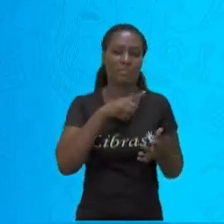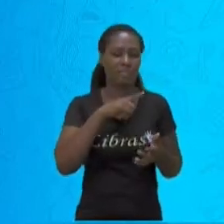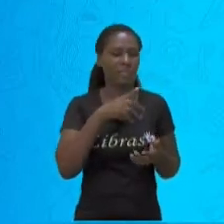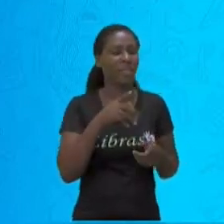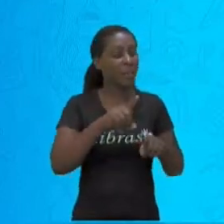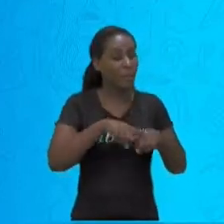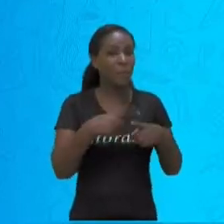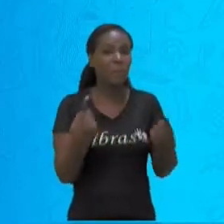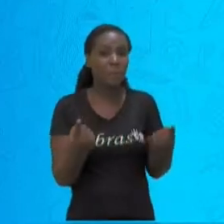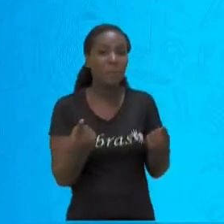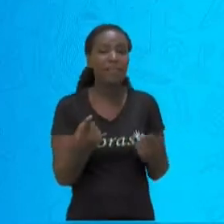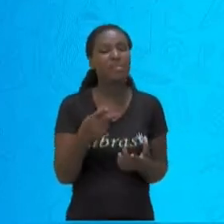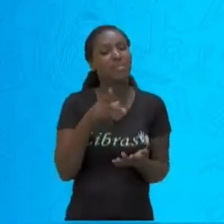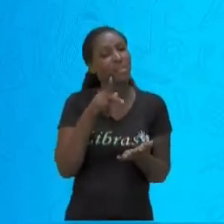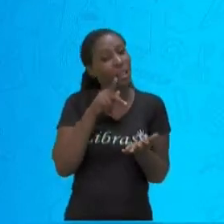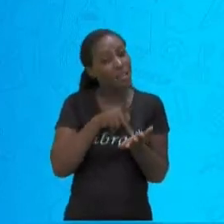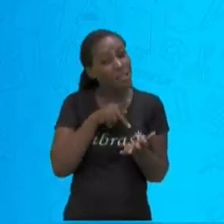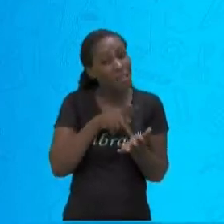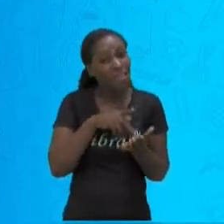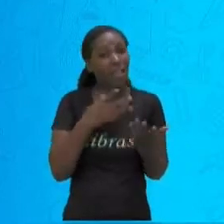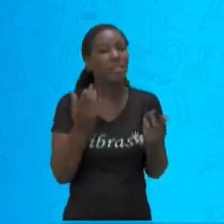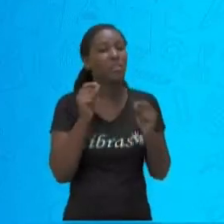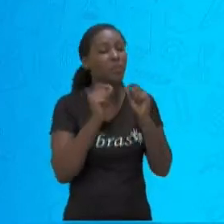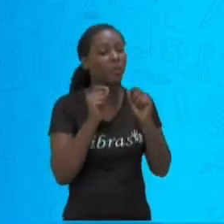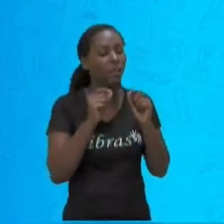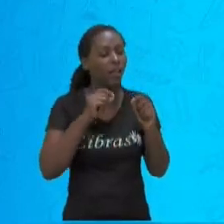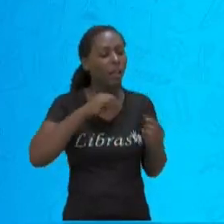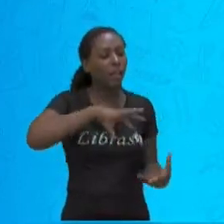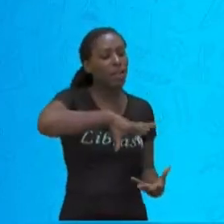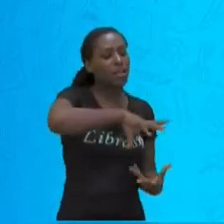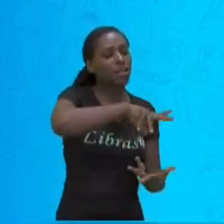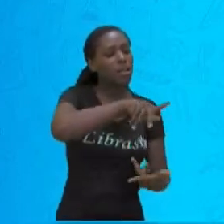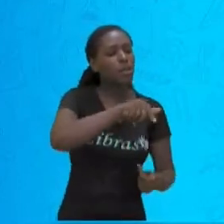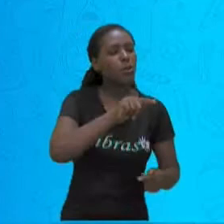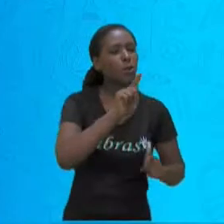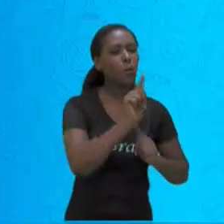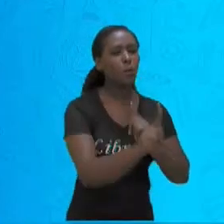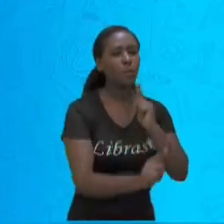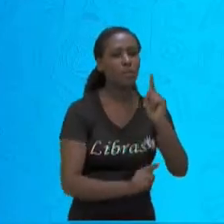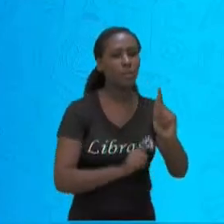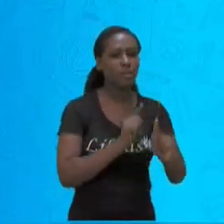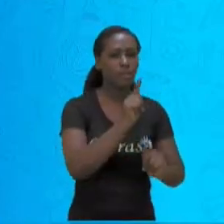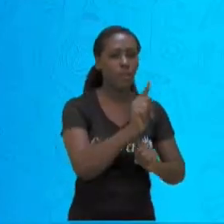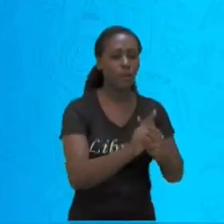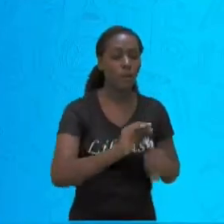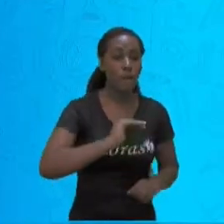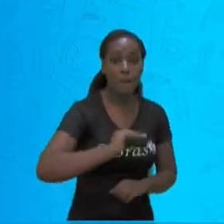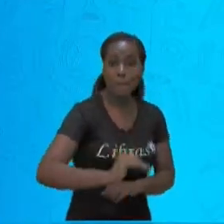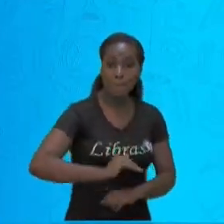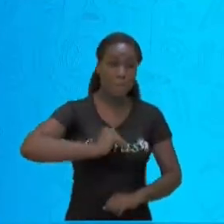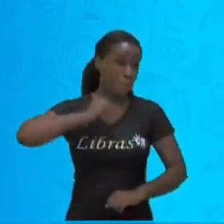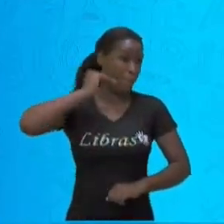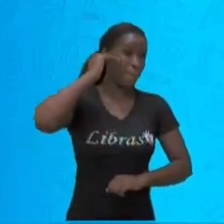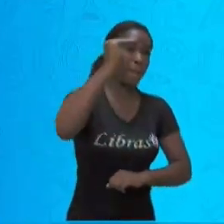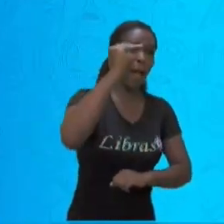verdade é que a globalização perpassa, ela